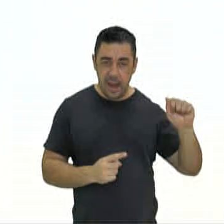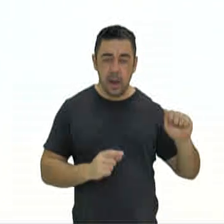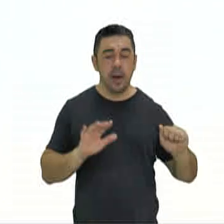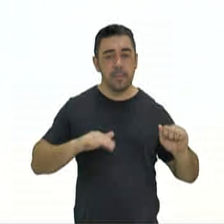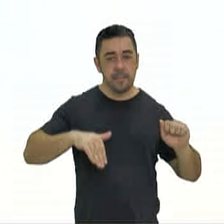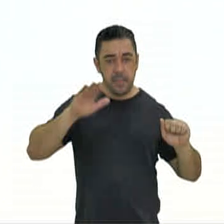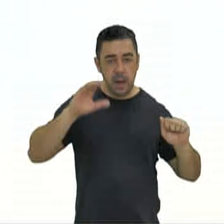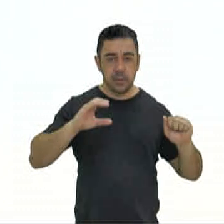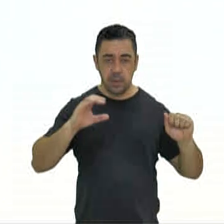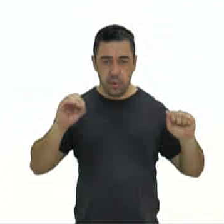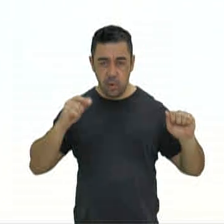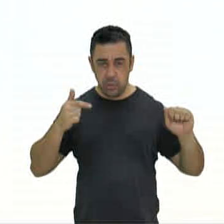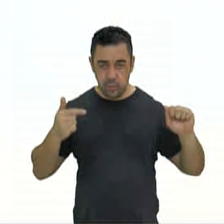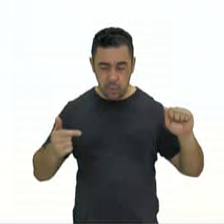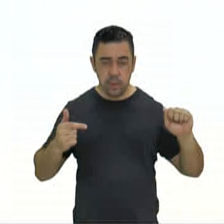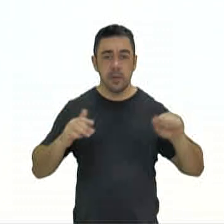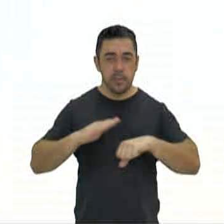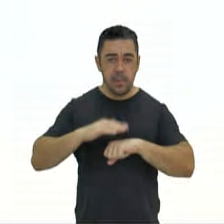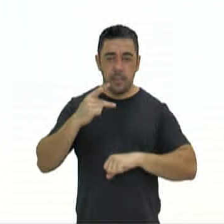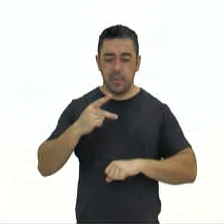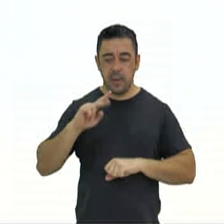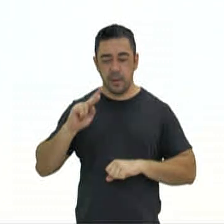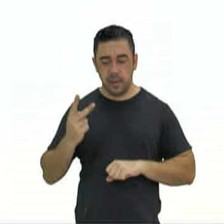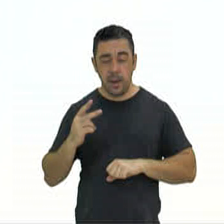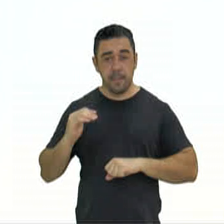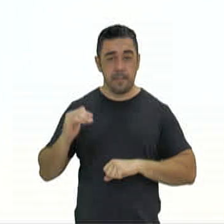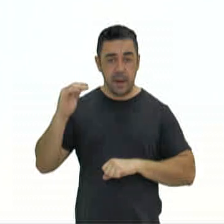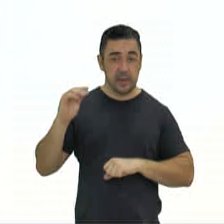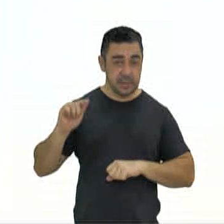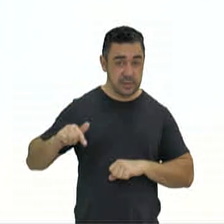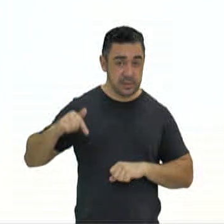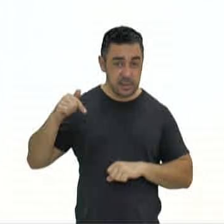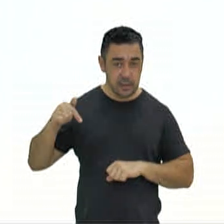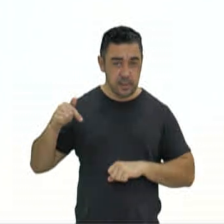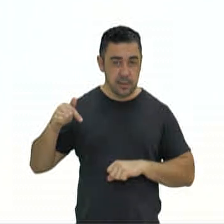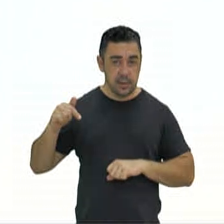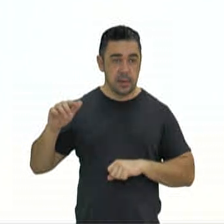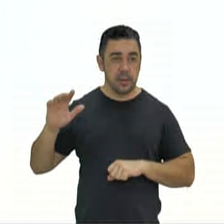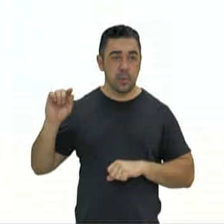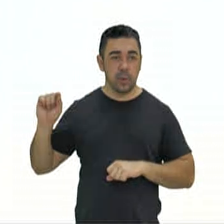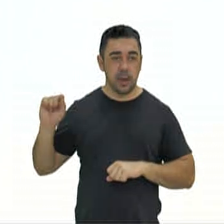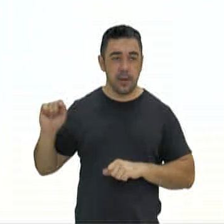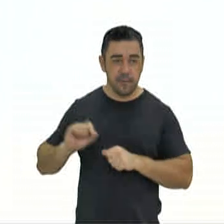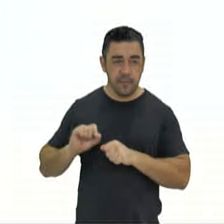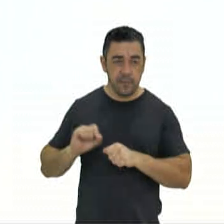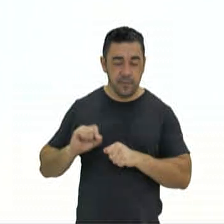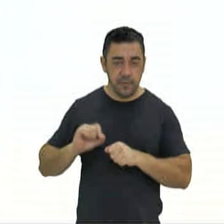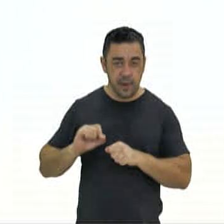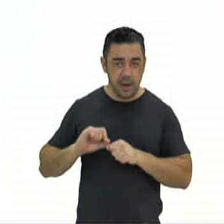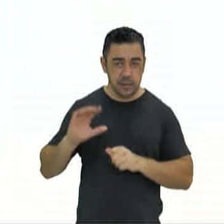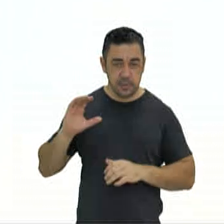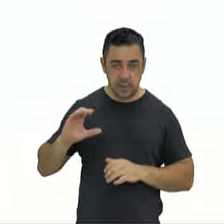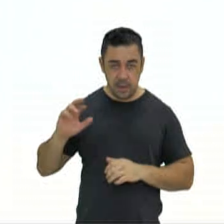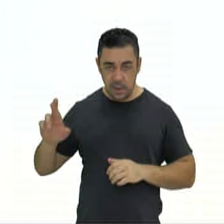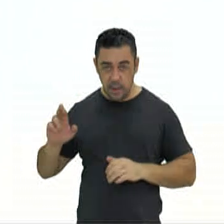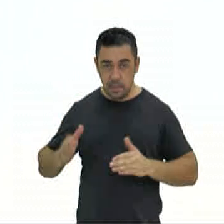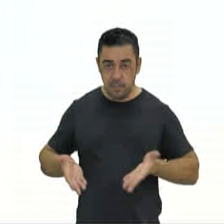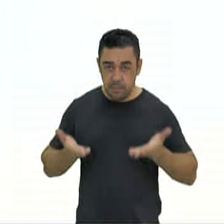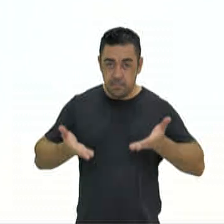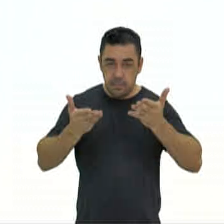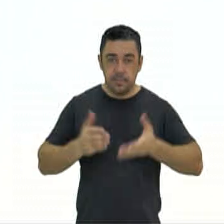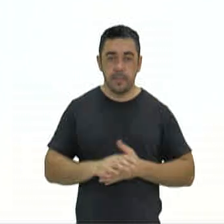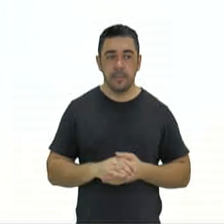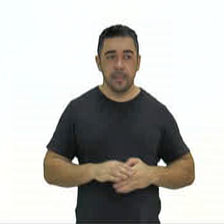gás carbônico e pH maior que 7 excitam esse CR, que é o centro respiratório. Letra